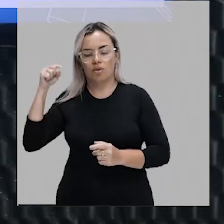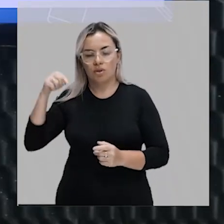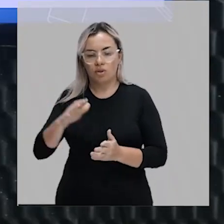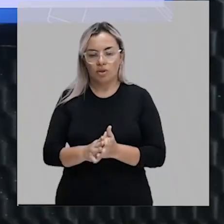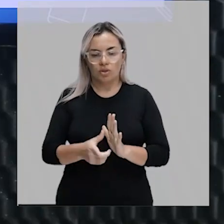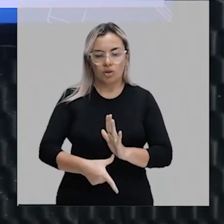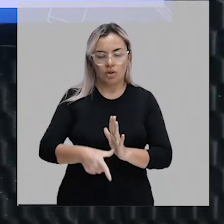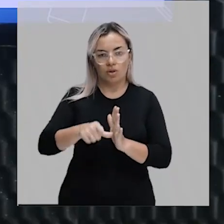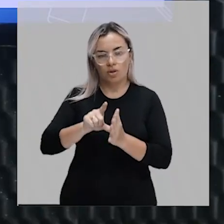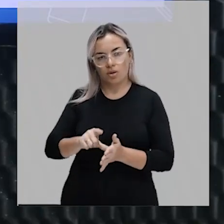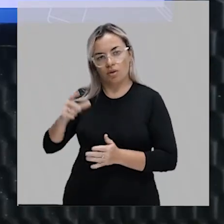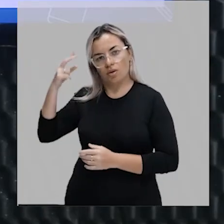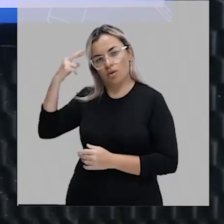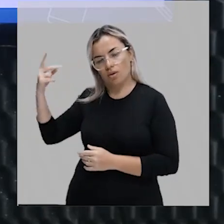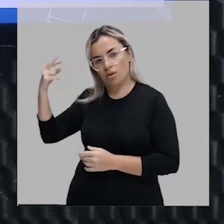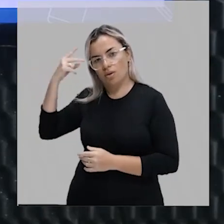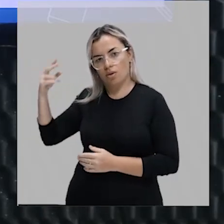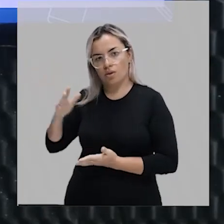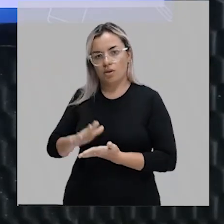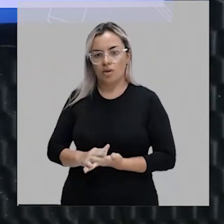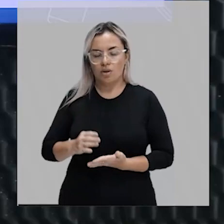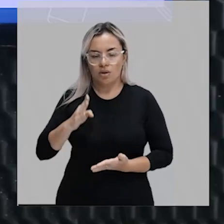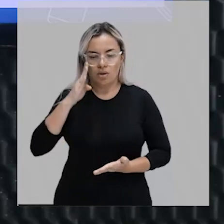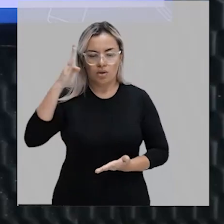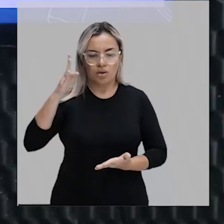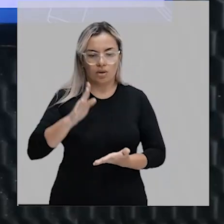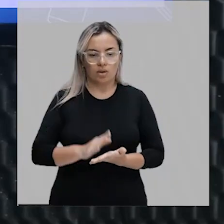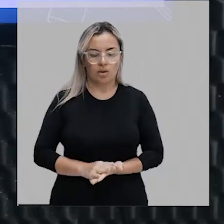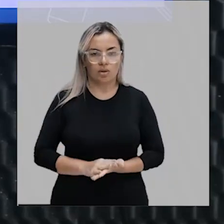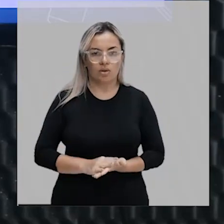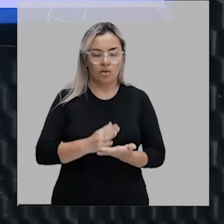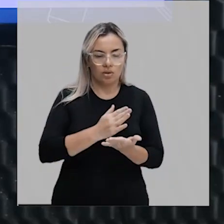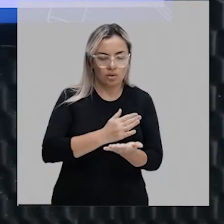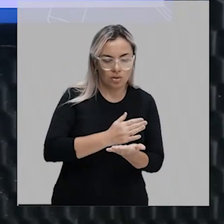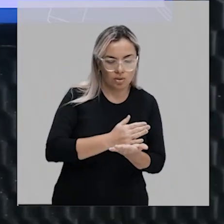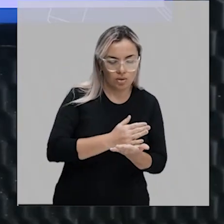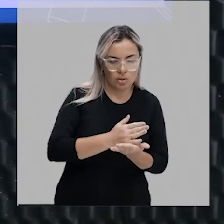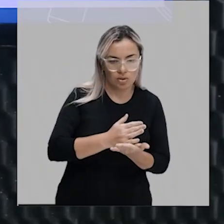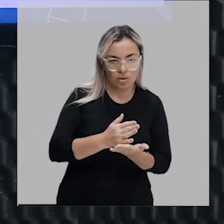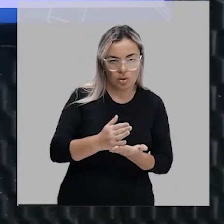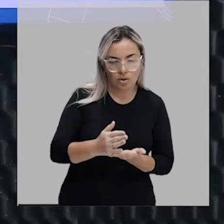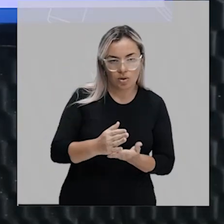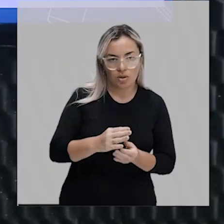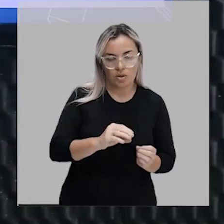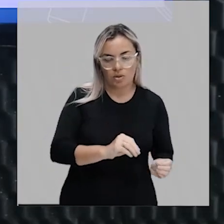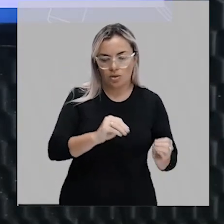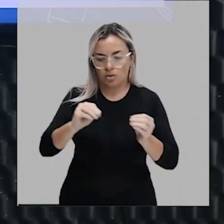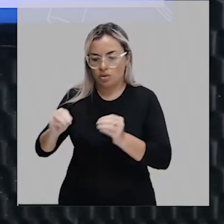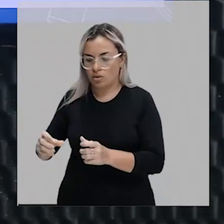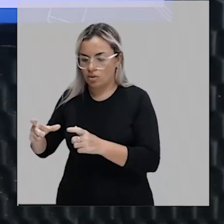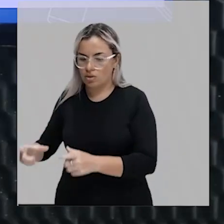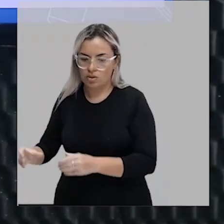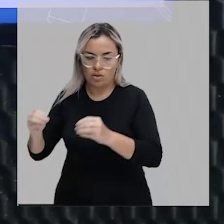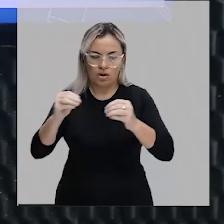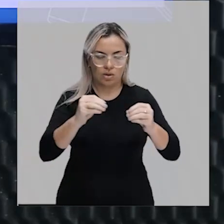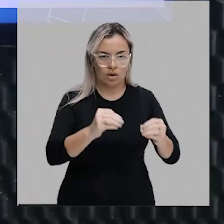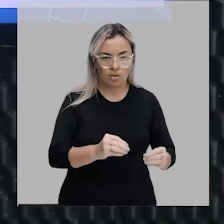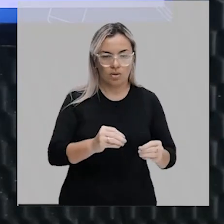principalmente a partir da passagem do chamado nomadismo para o